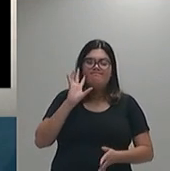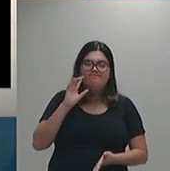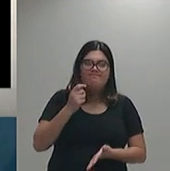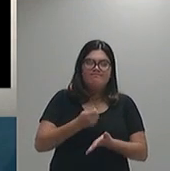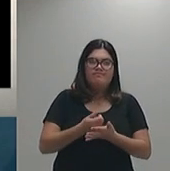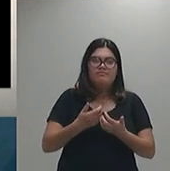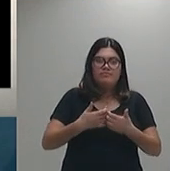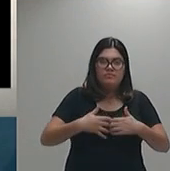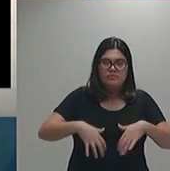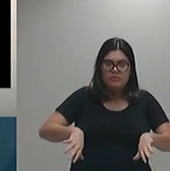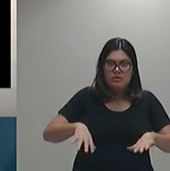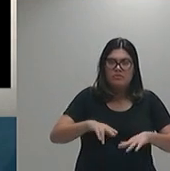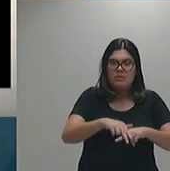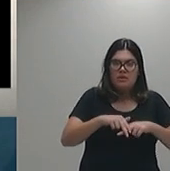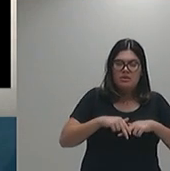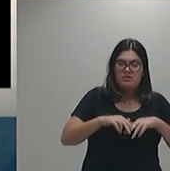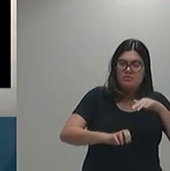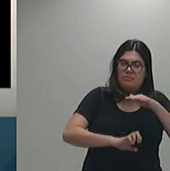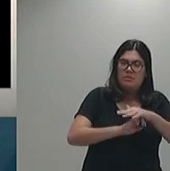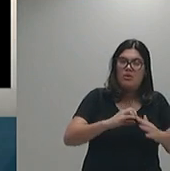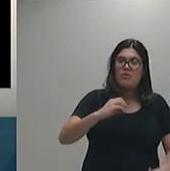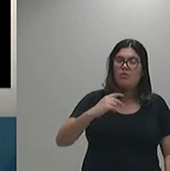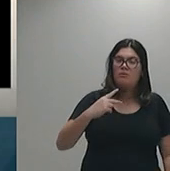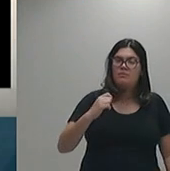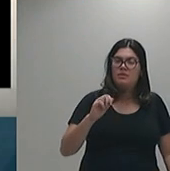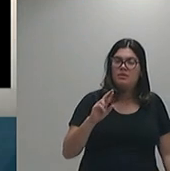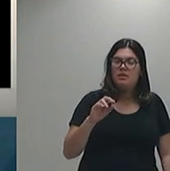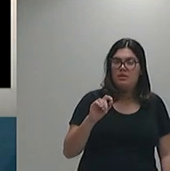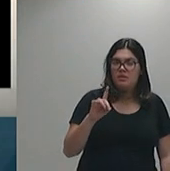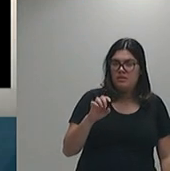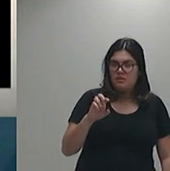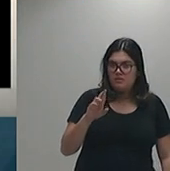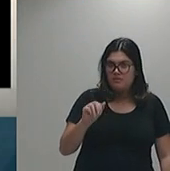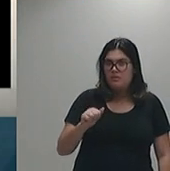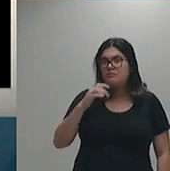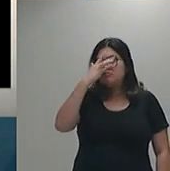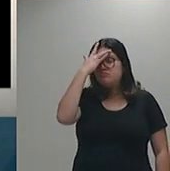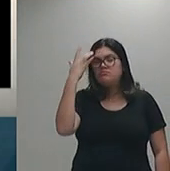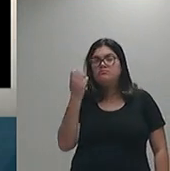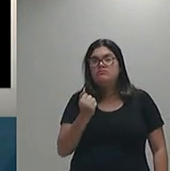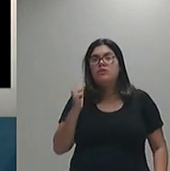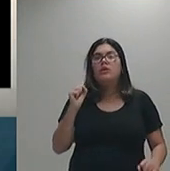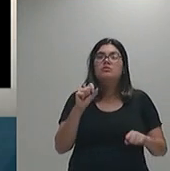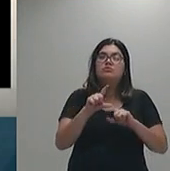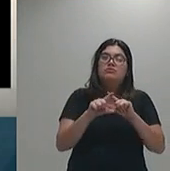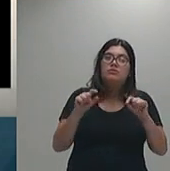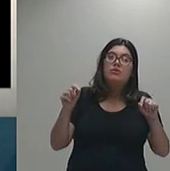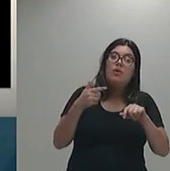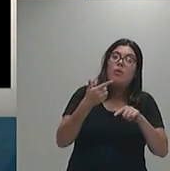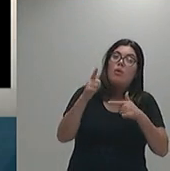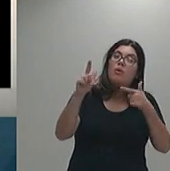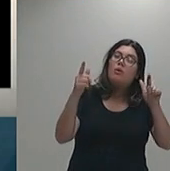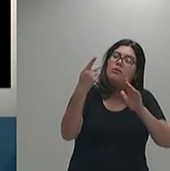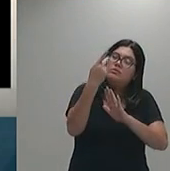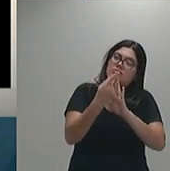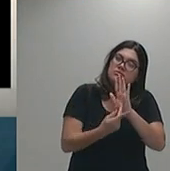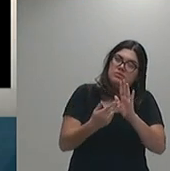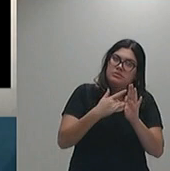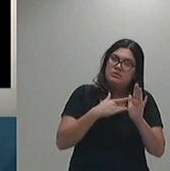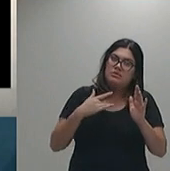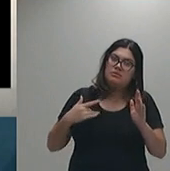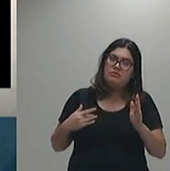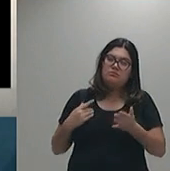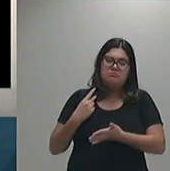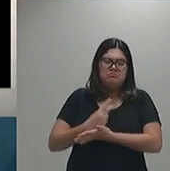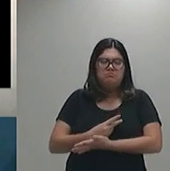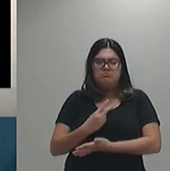o beneficiário pode escolher e ingressar em um outro plano de saúde da mesma operadora de ou de outra